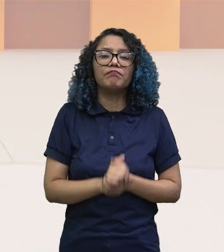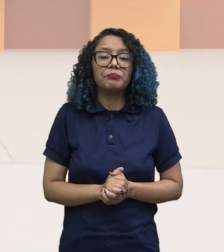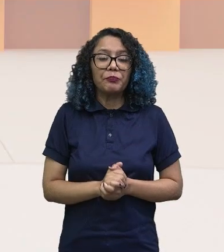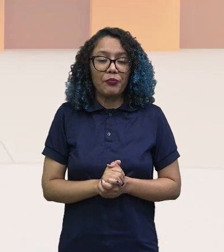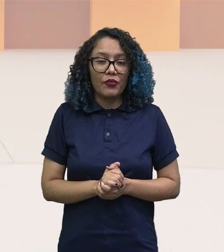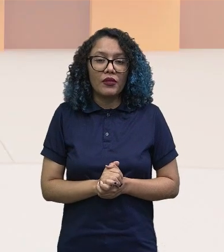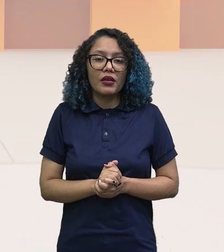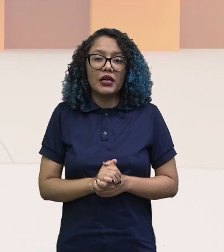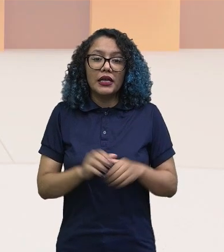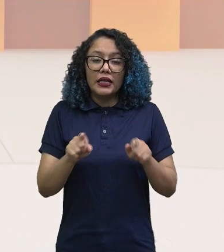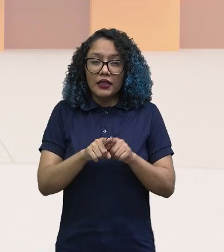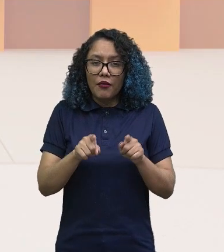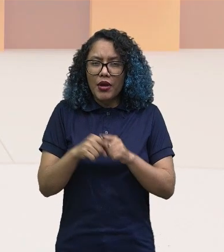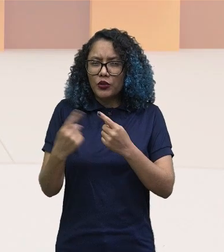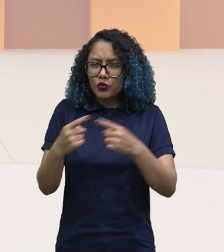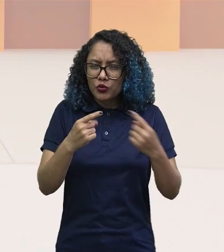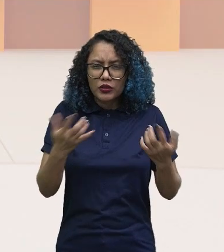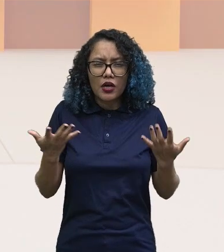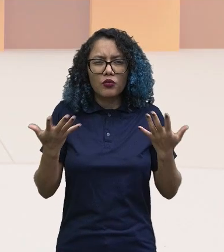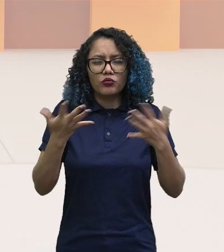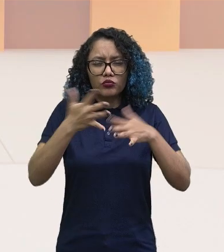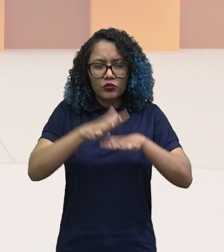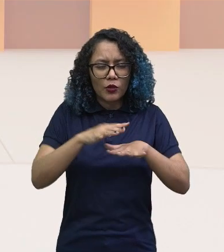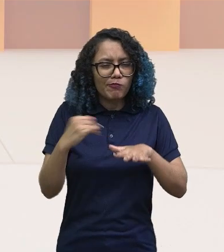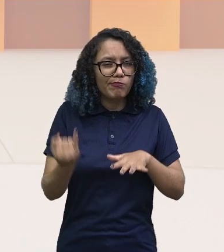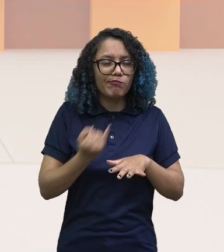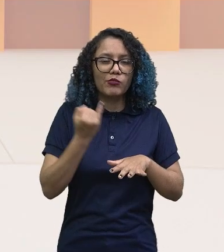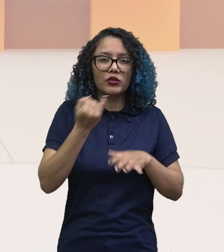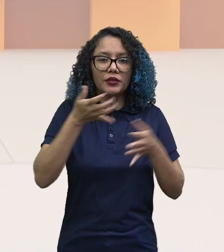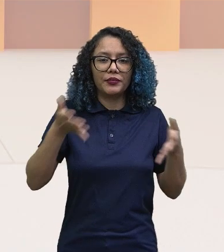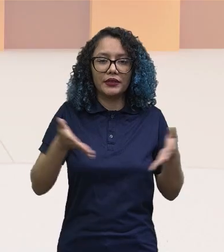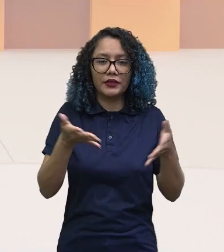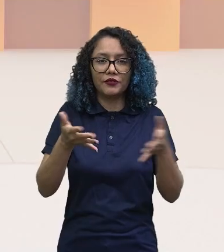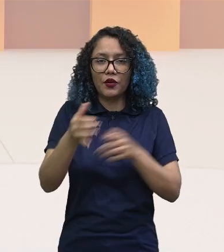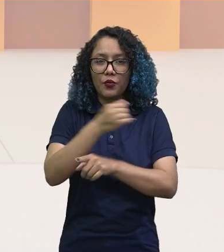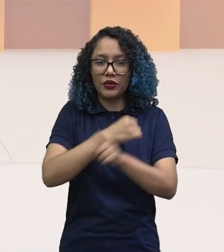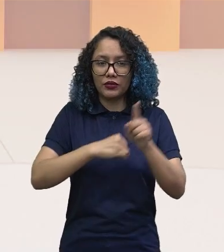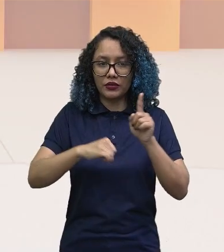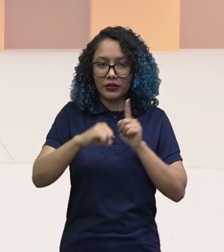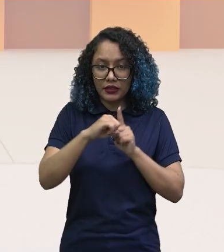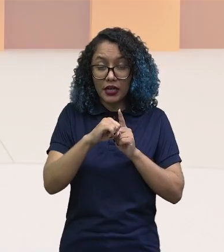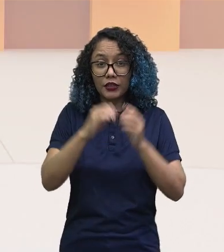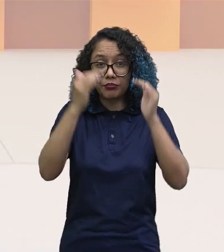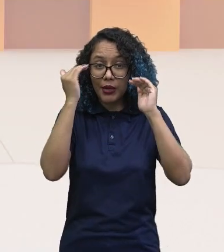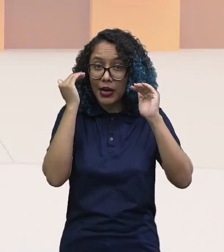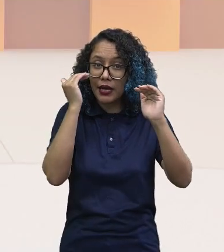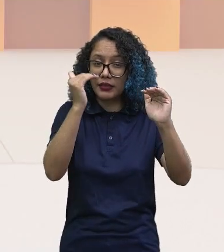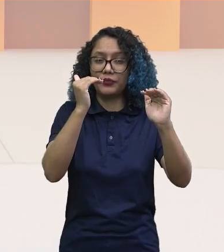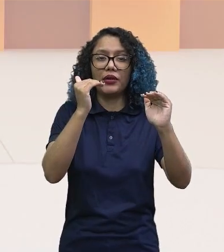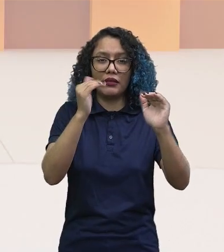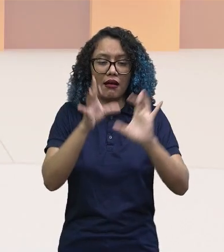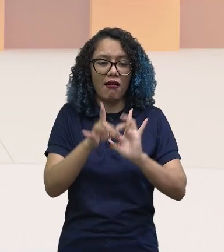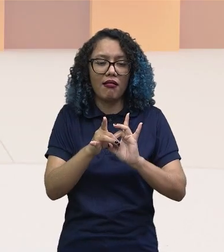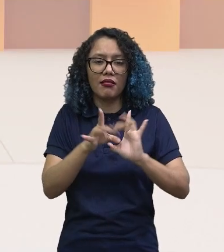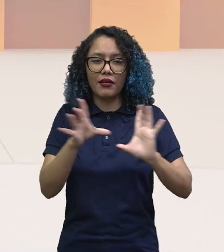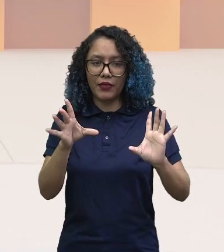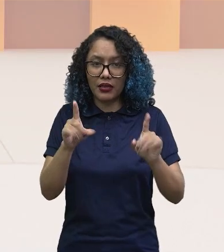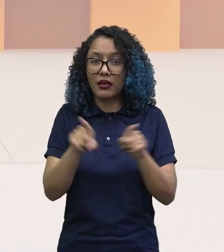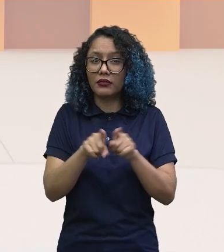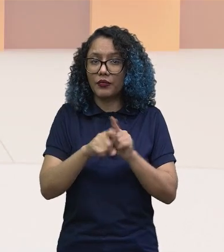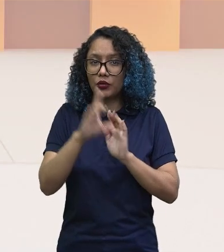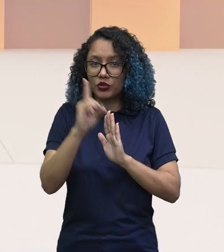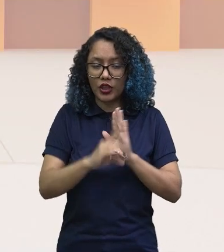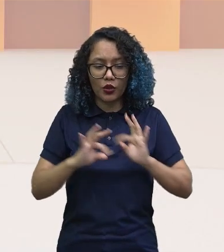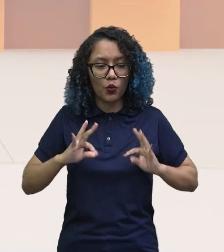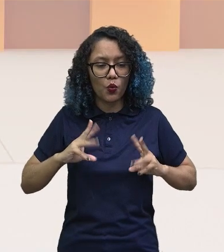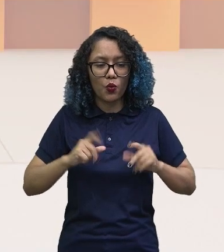diversidade e inclusão, ela é central para promover uma sociedade que respeite a liberdade e os direitos